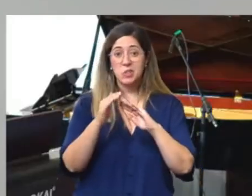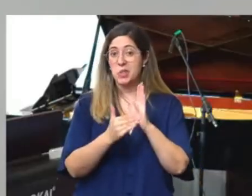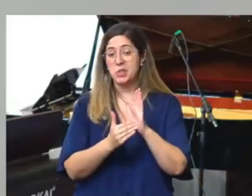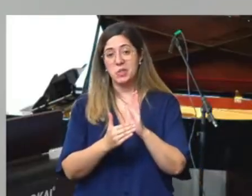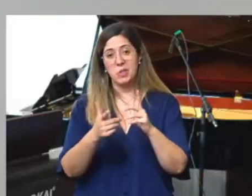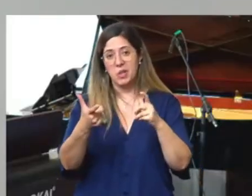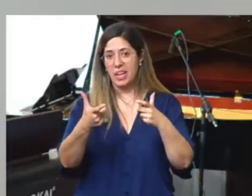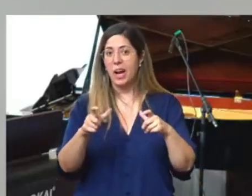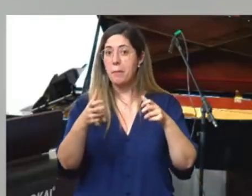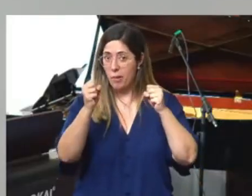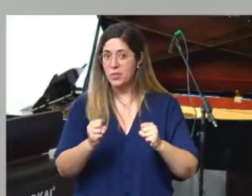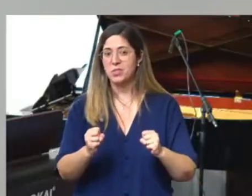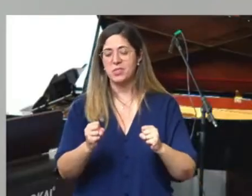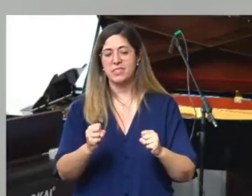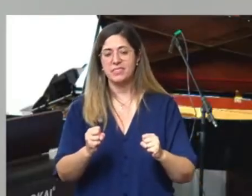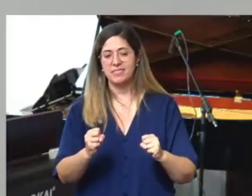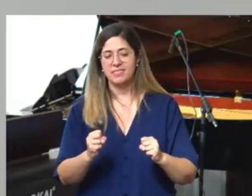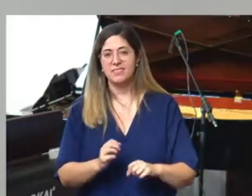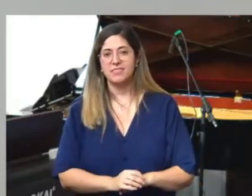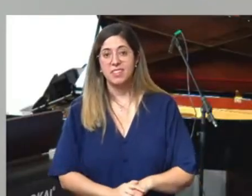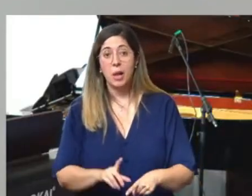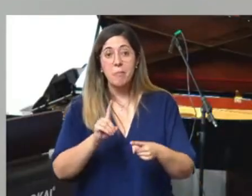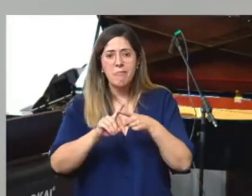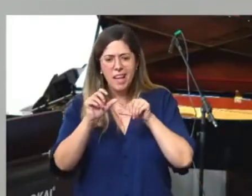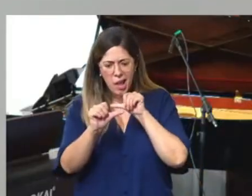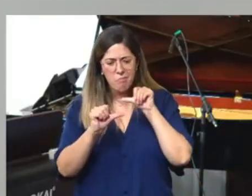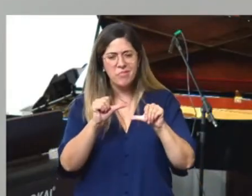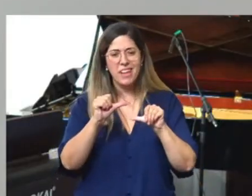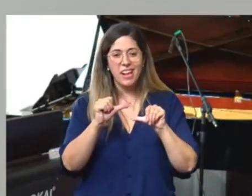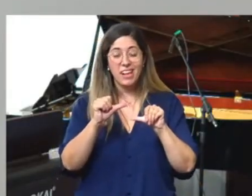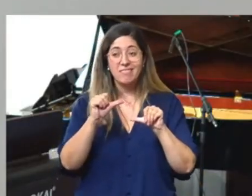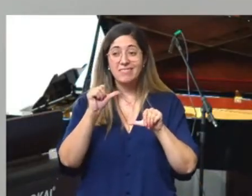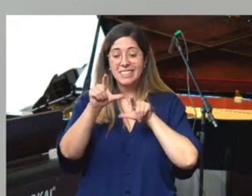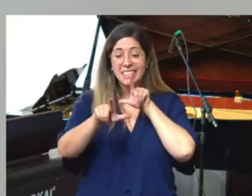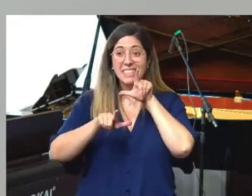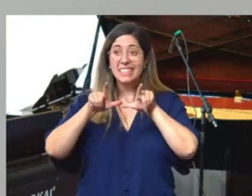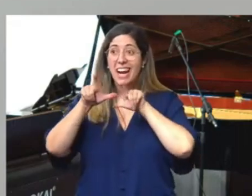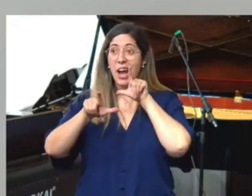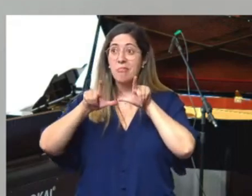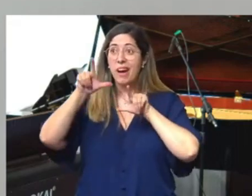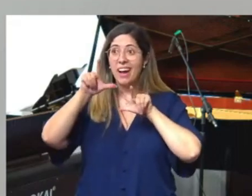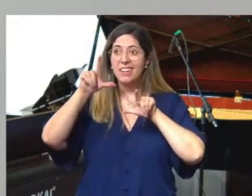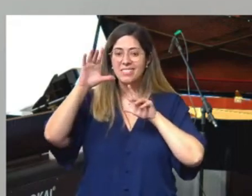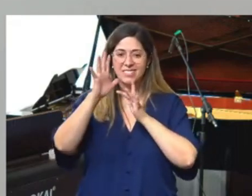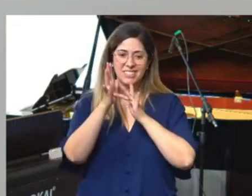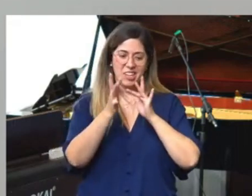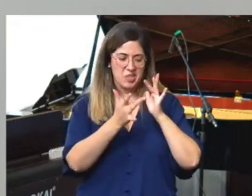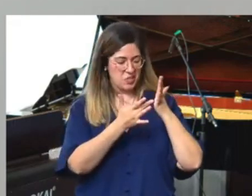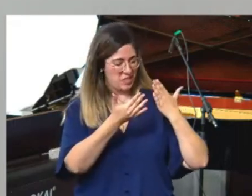Creta. A mudança é possível por causa da obra de Cristo.